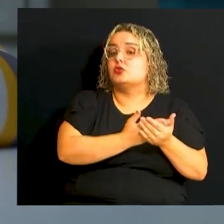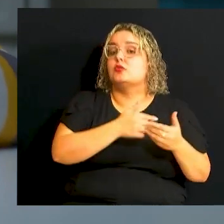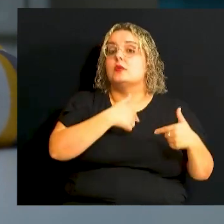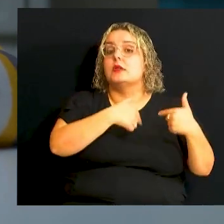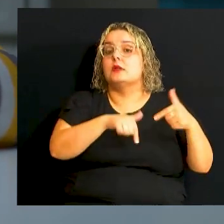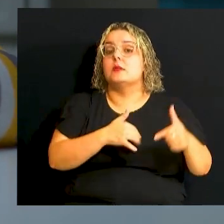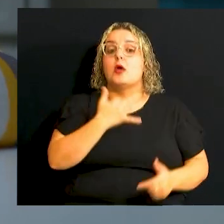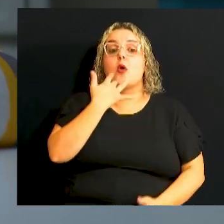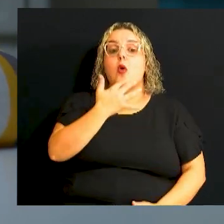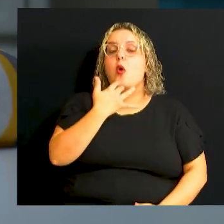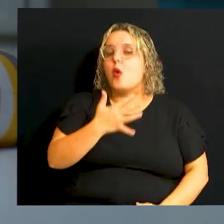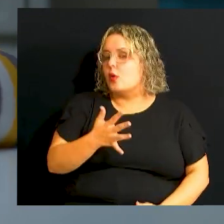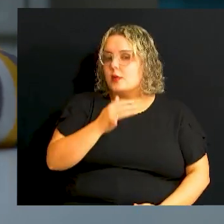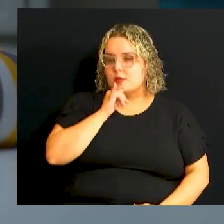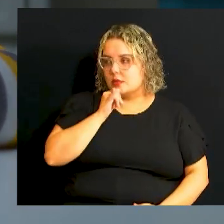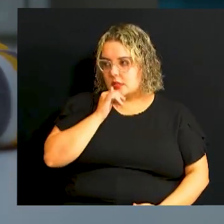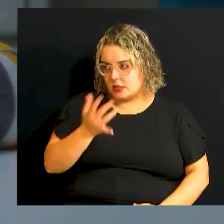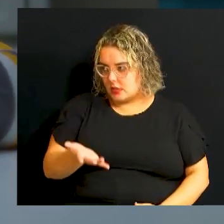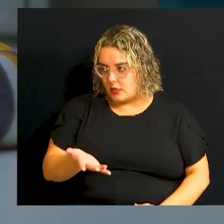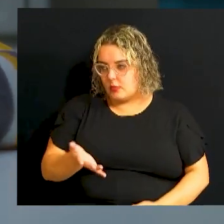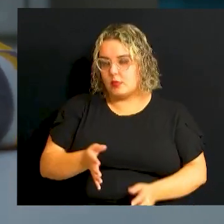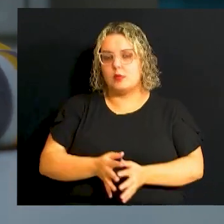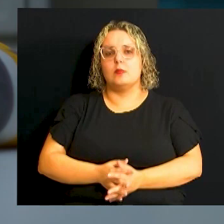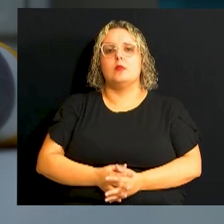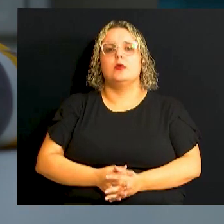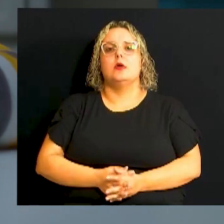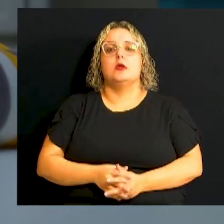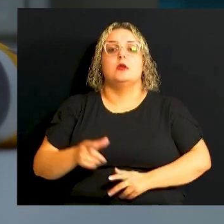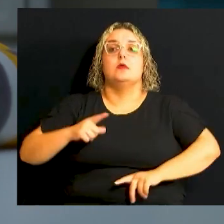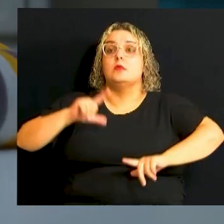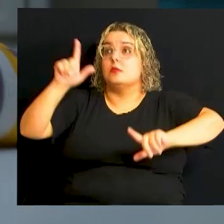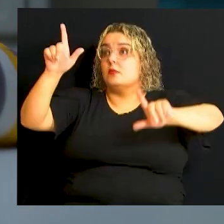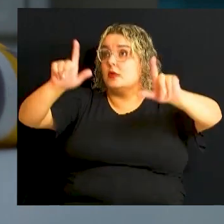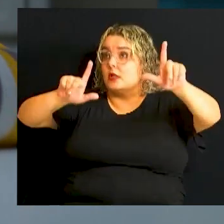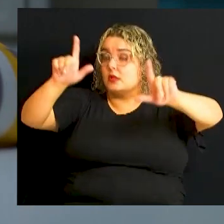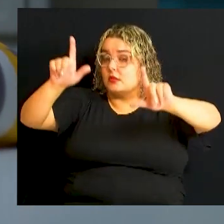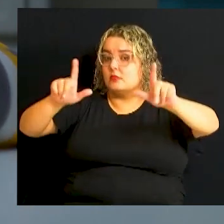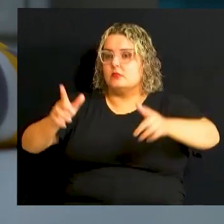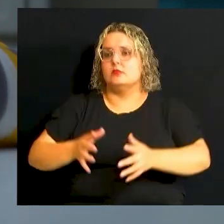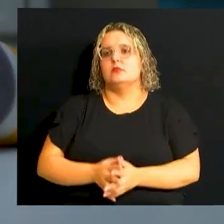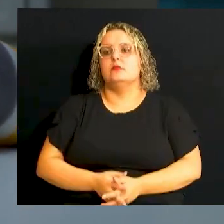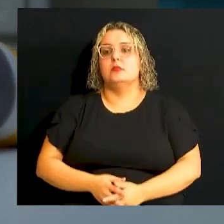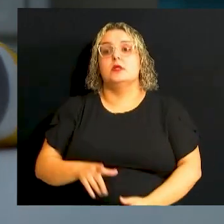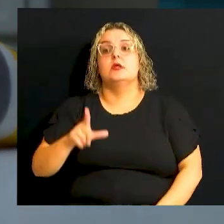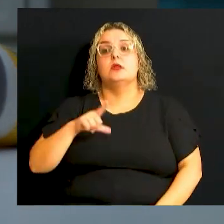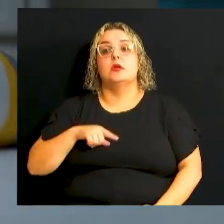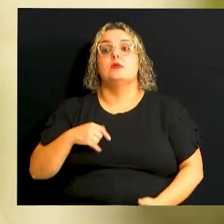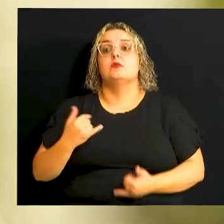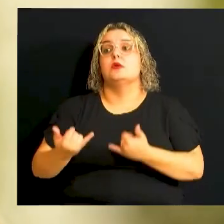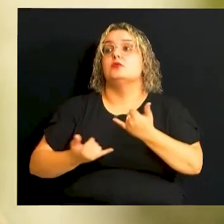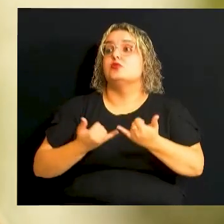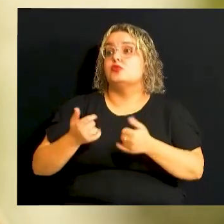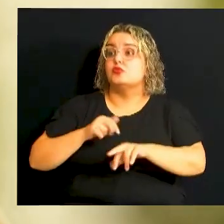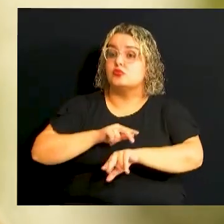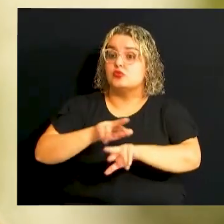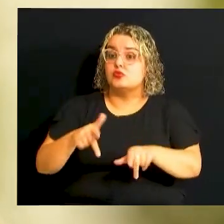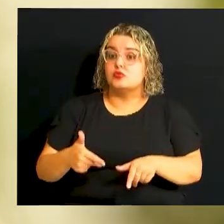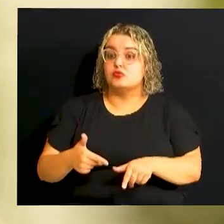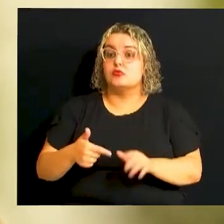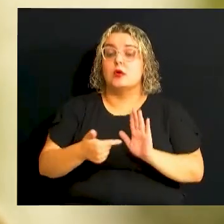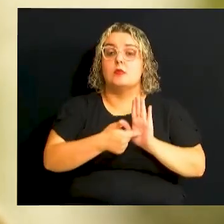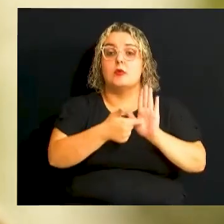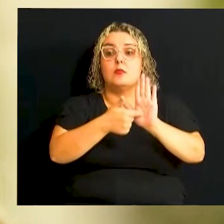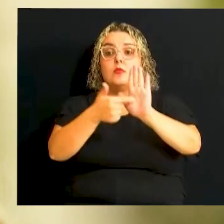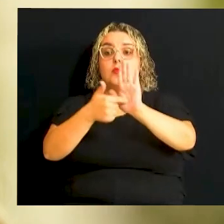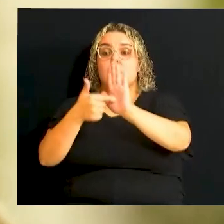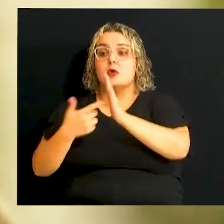gente vai trabalhar com cores. E eu tenho uma televisão e eu tenho um jogo que ele